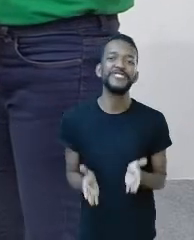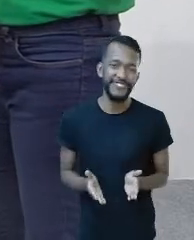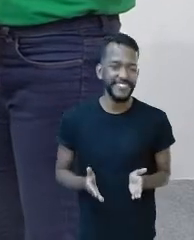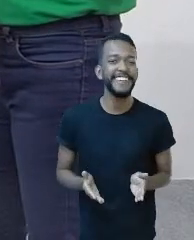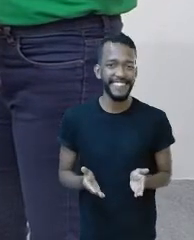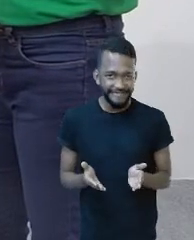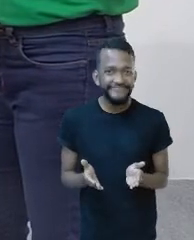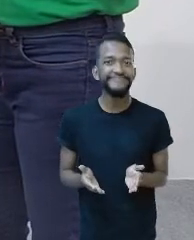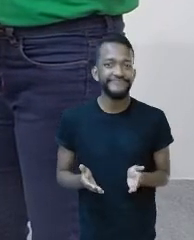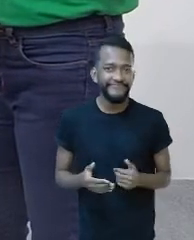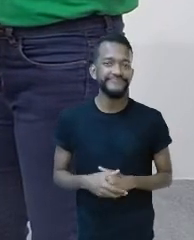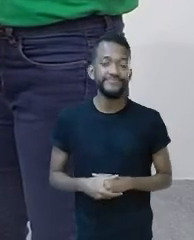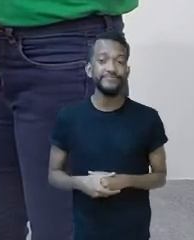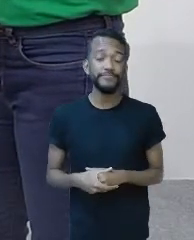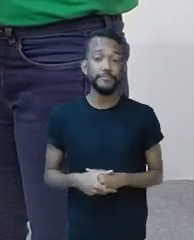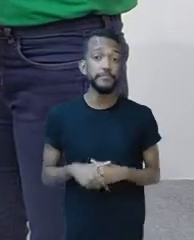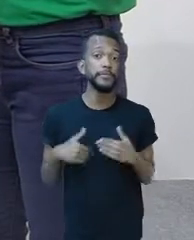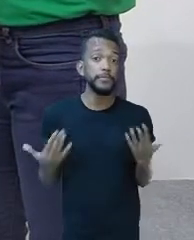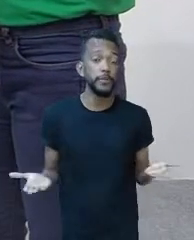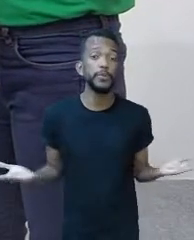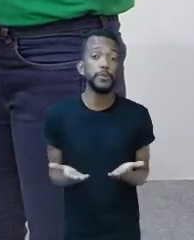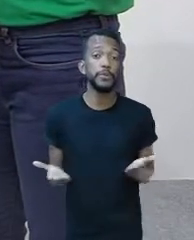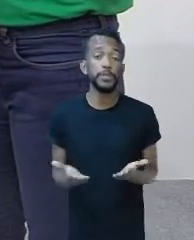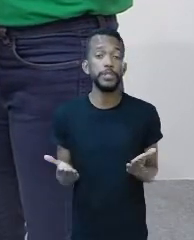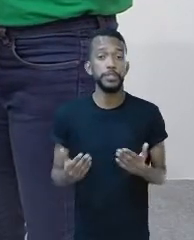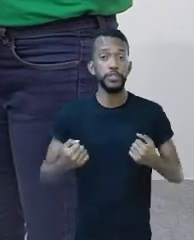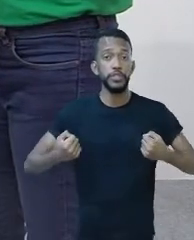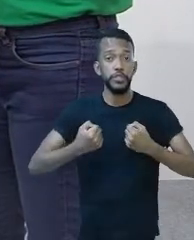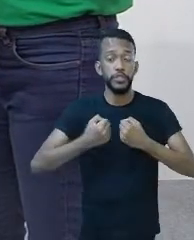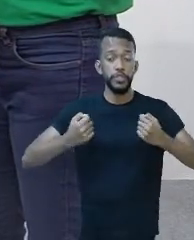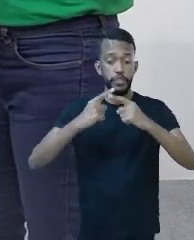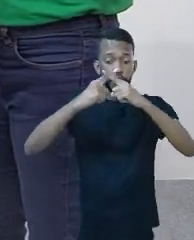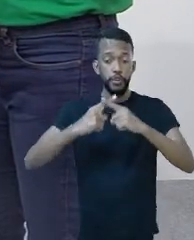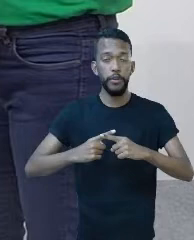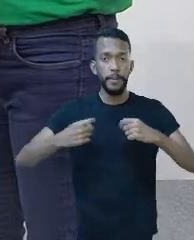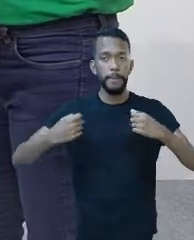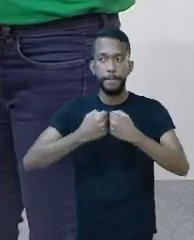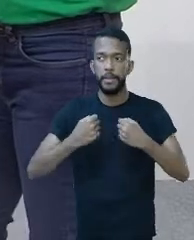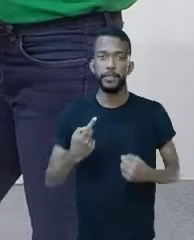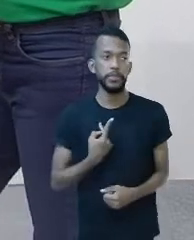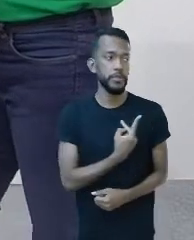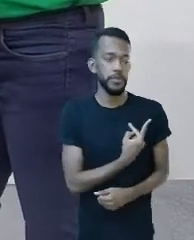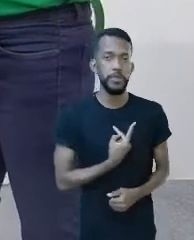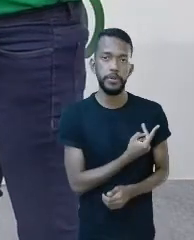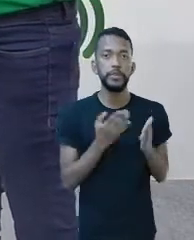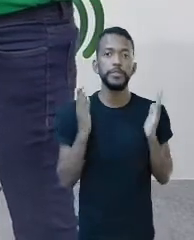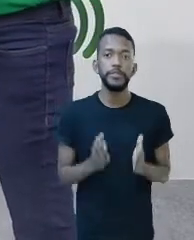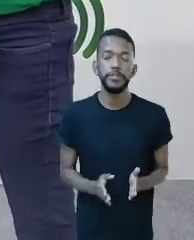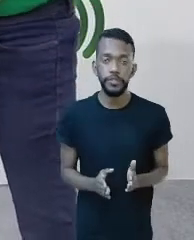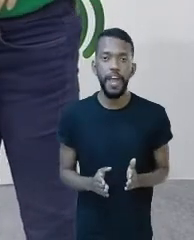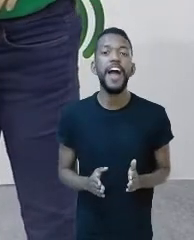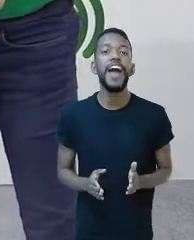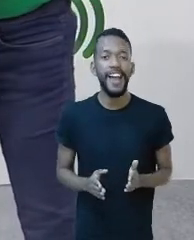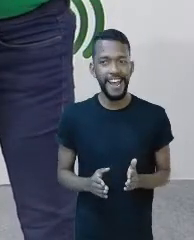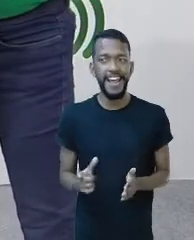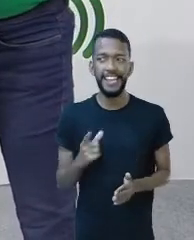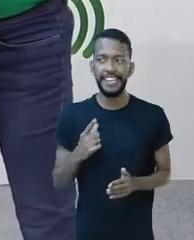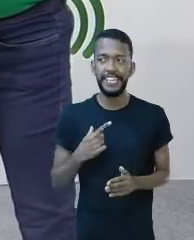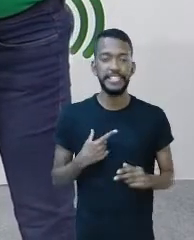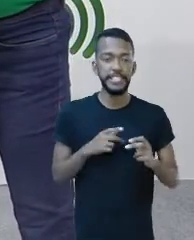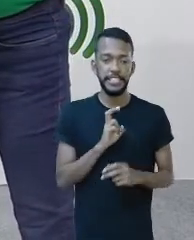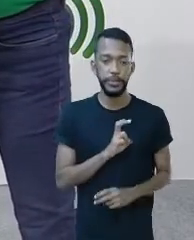Olha só, gente. Então, hoje o jogo foi empate. E nós duas tiramos